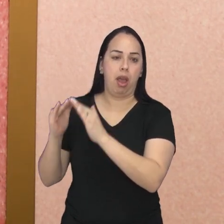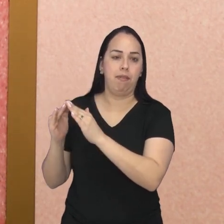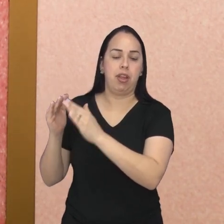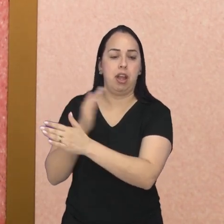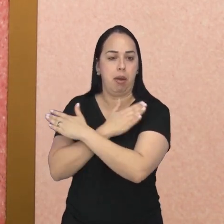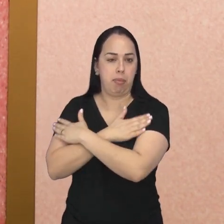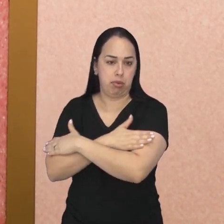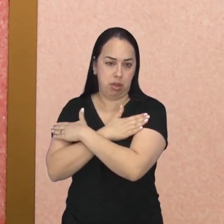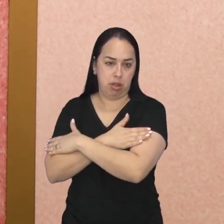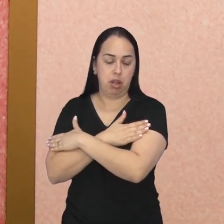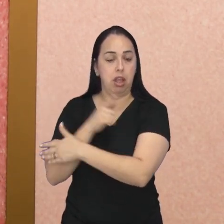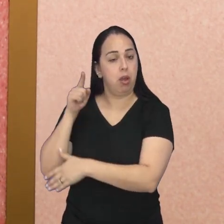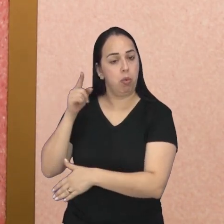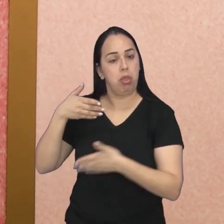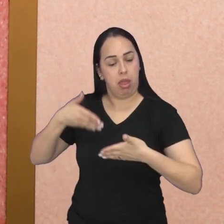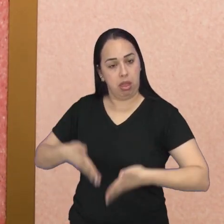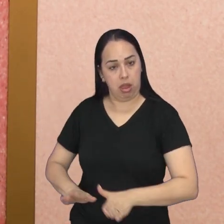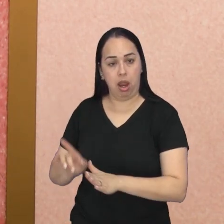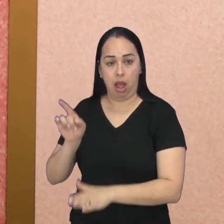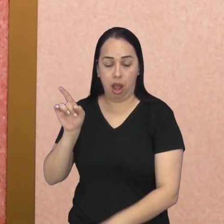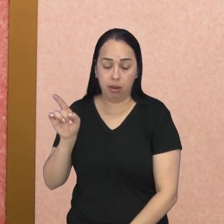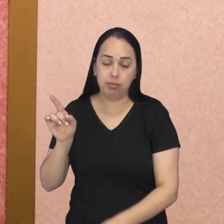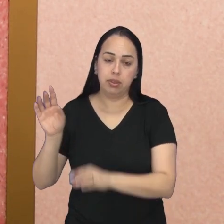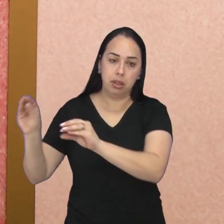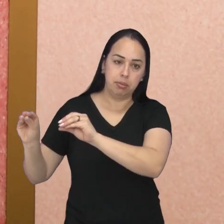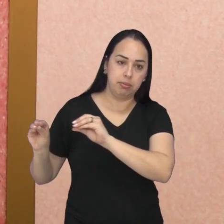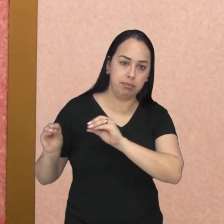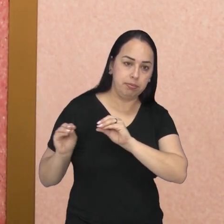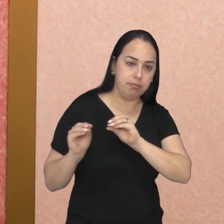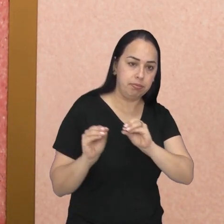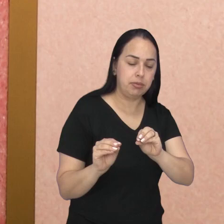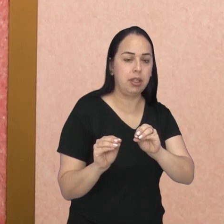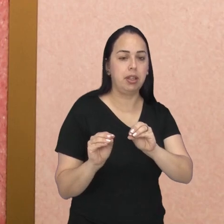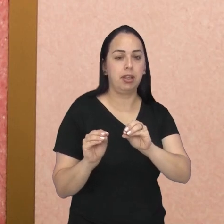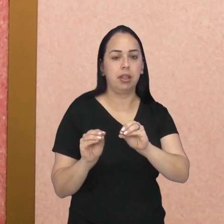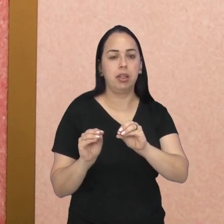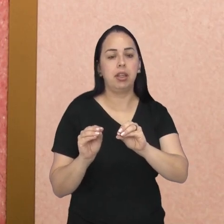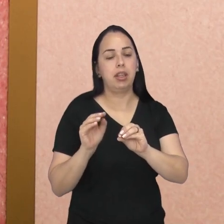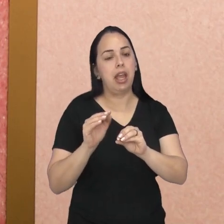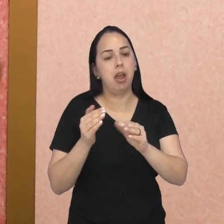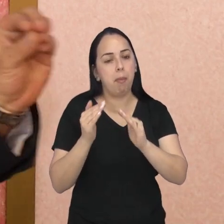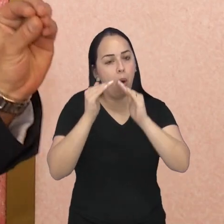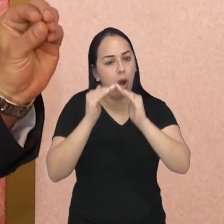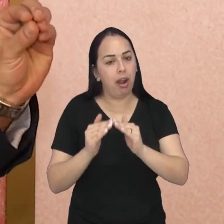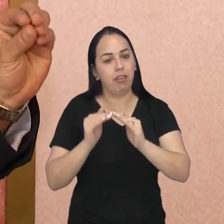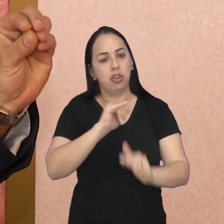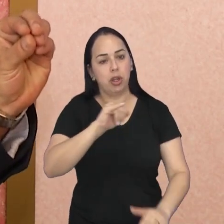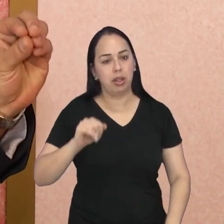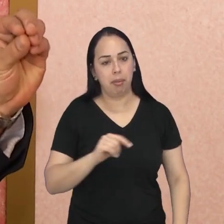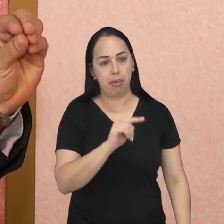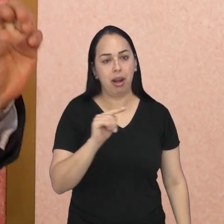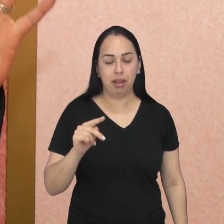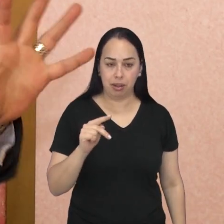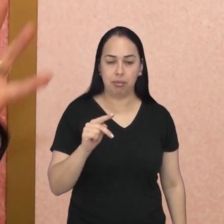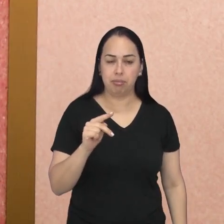Campos do Jordão, lá onde eu nasci, e ali comecei a morar no Jardim